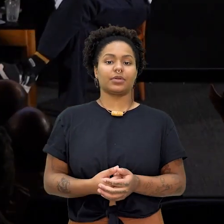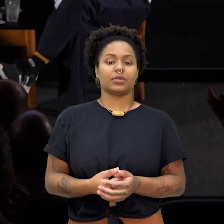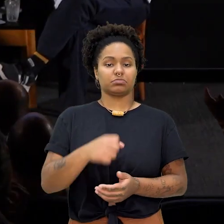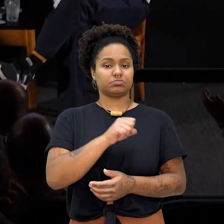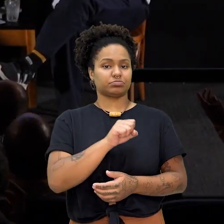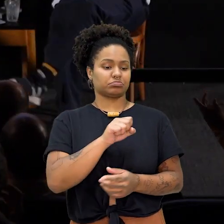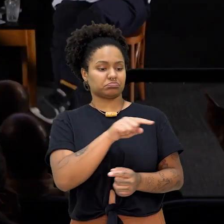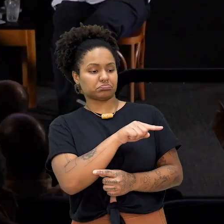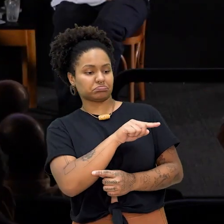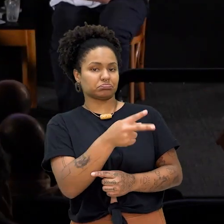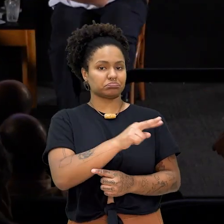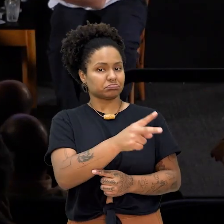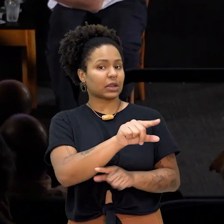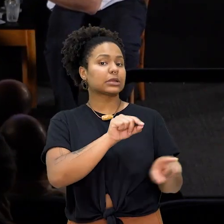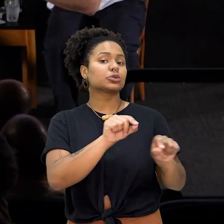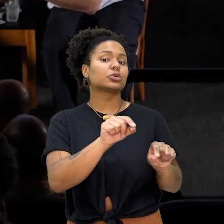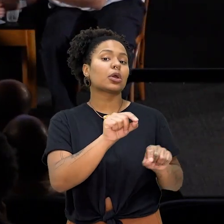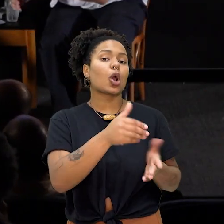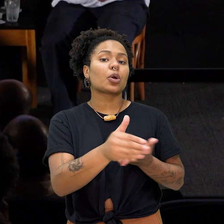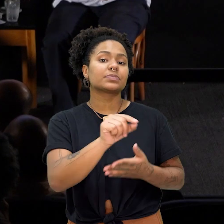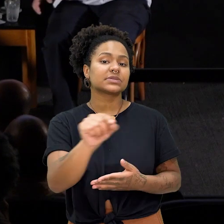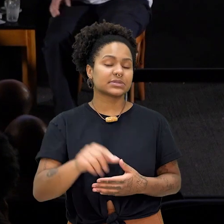Suplicy ou Mônica, quem quer começar?